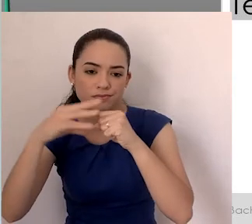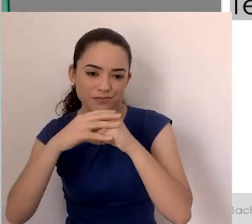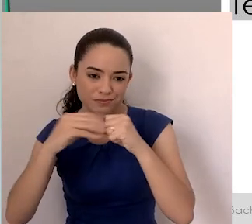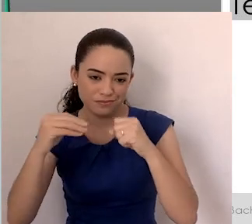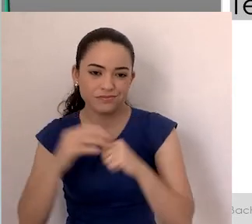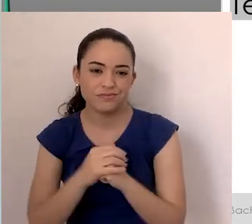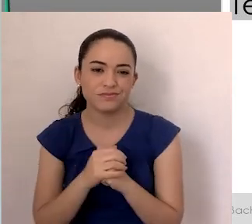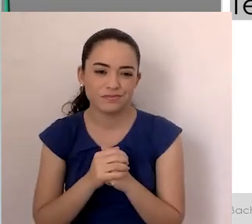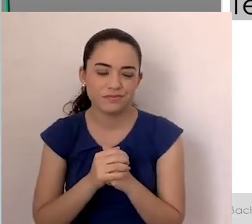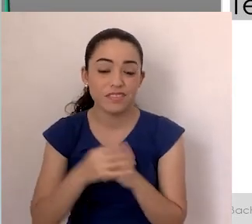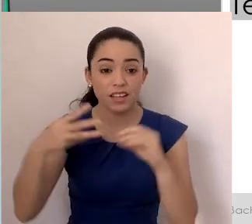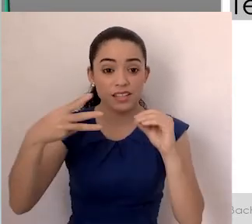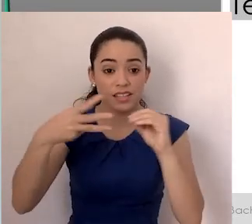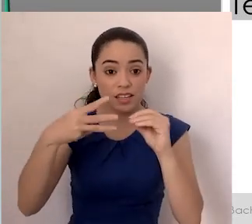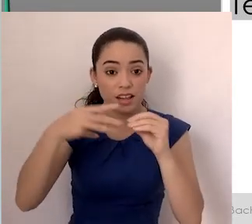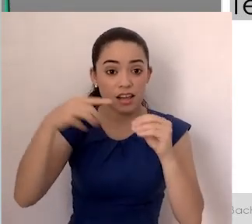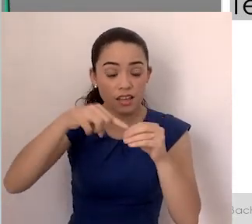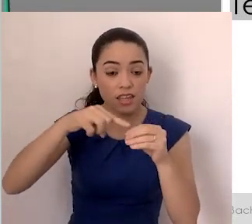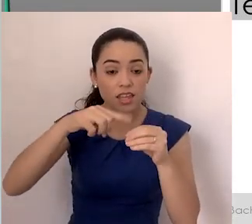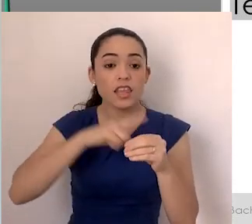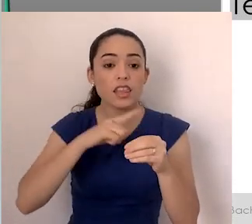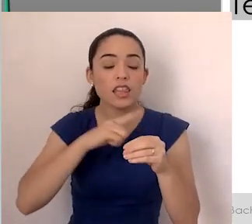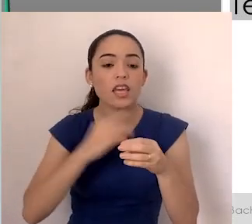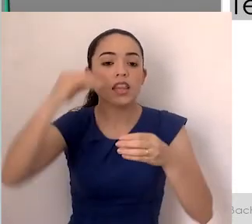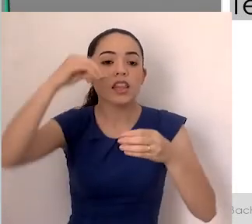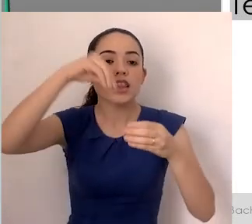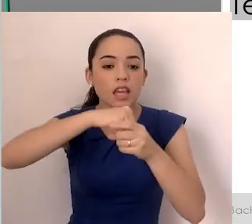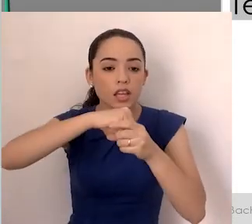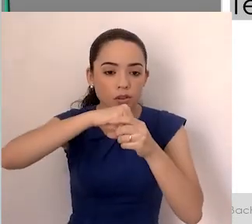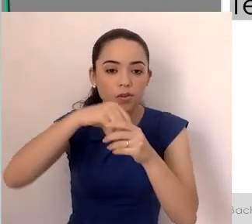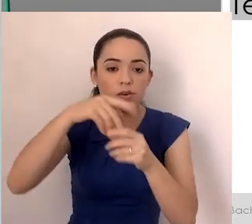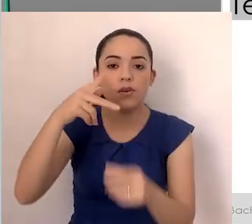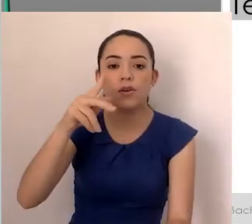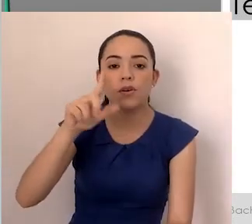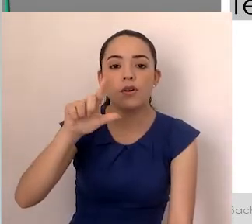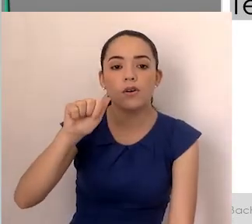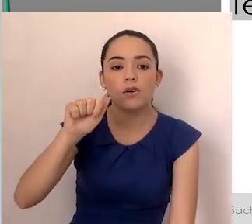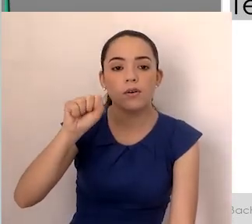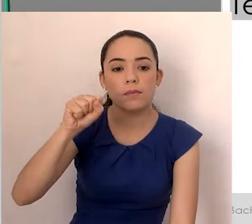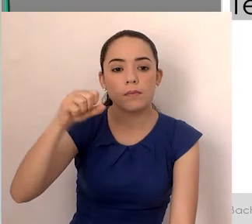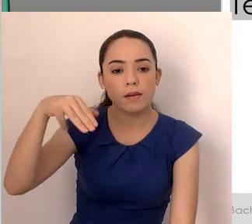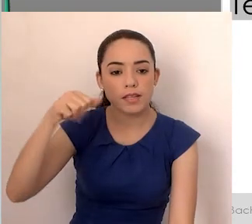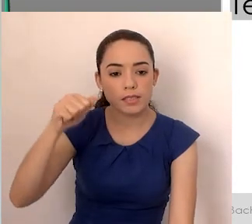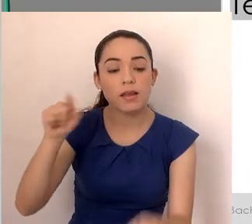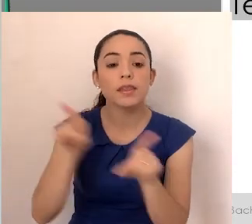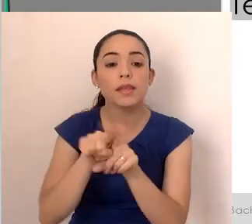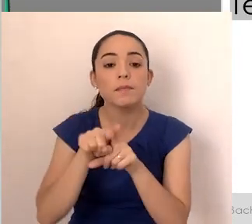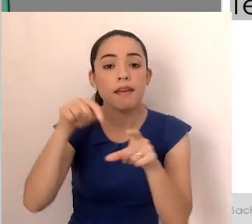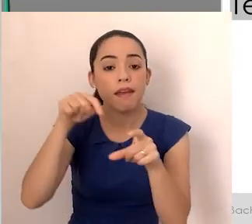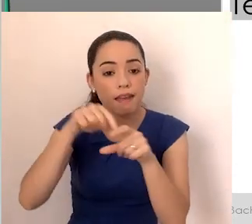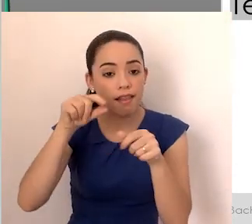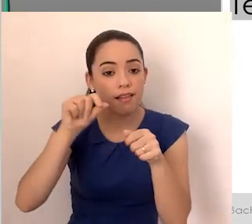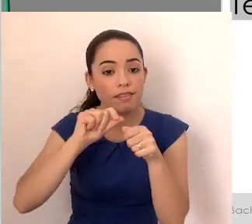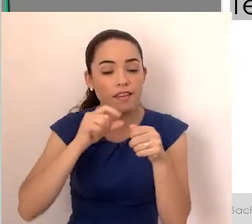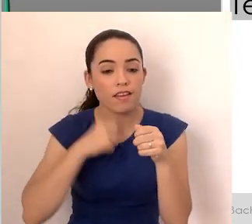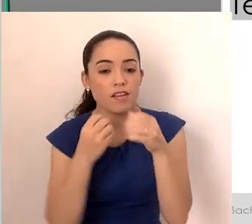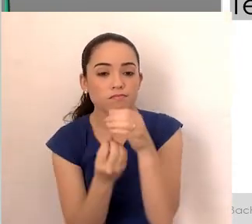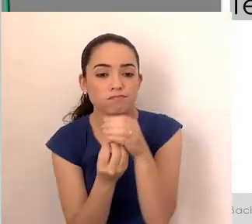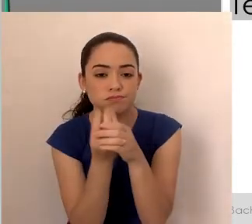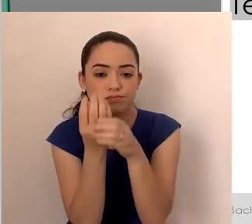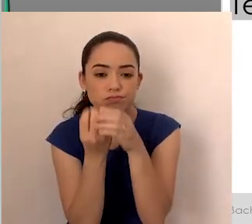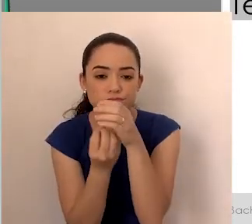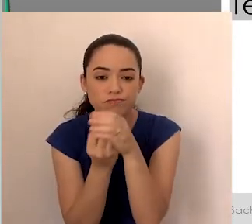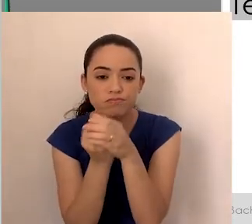tipo mucoso. As células mesenquimais passam a apresentar um grande retículo endoplasmático granular e ribossomos